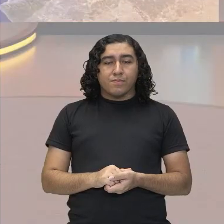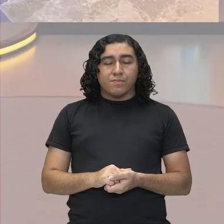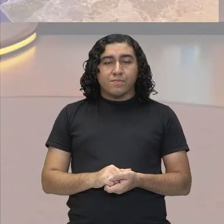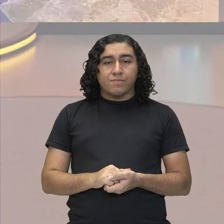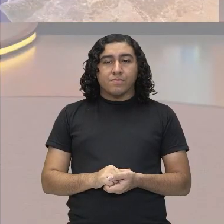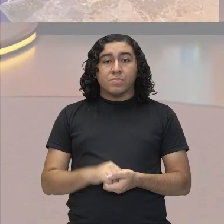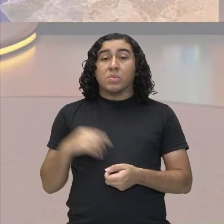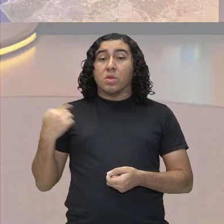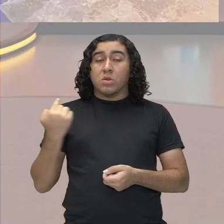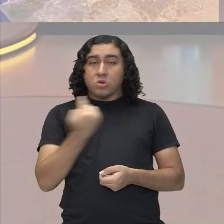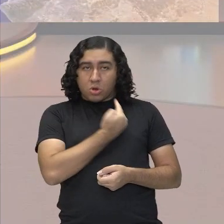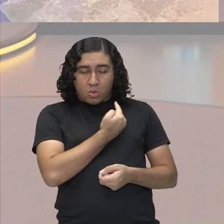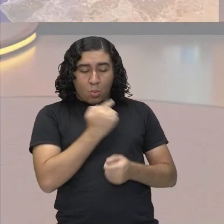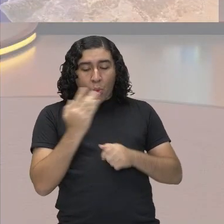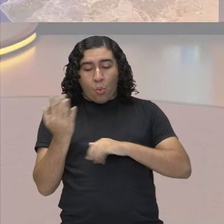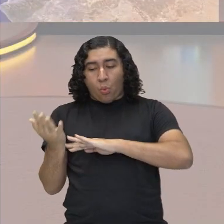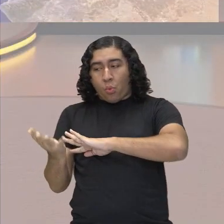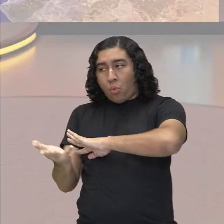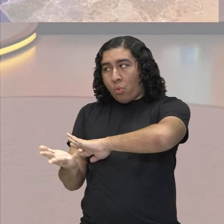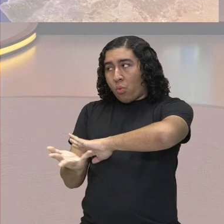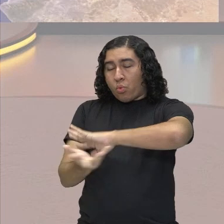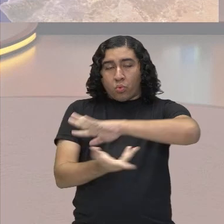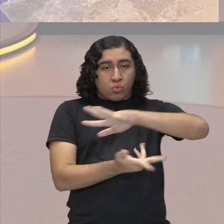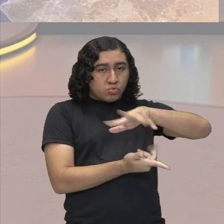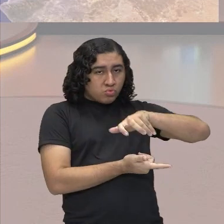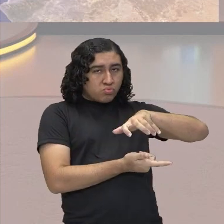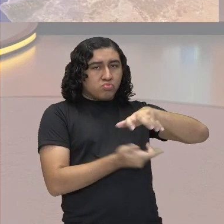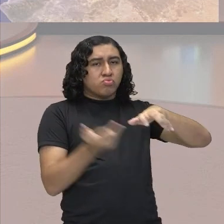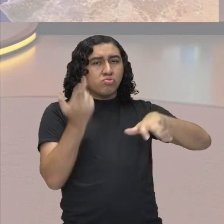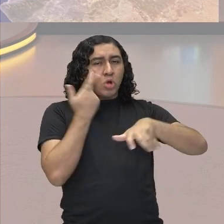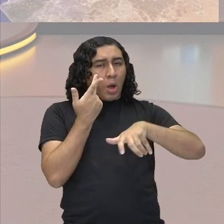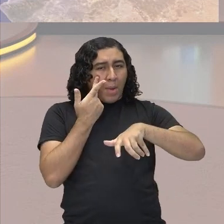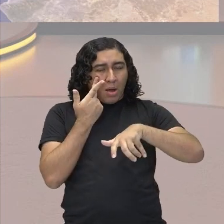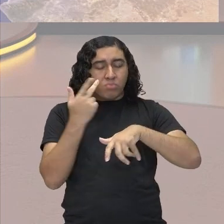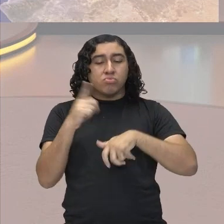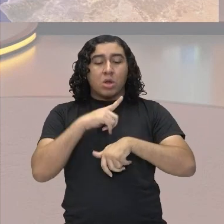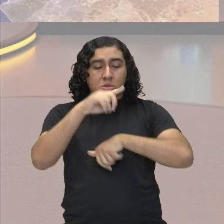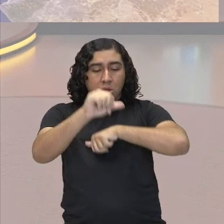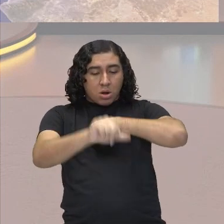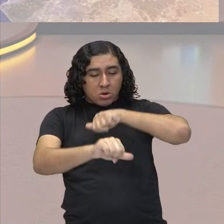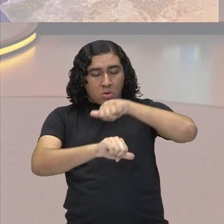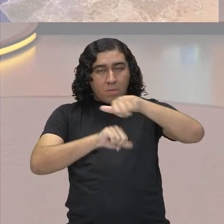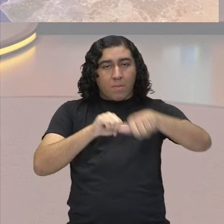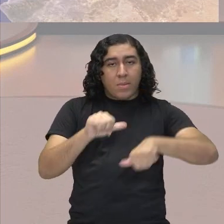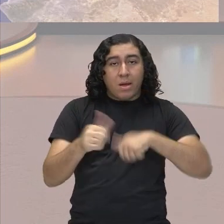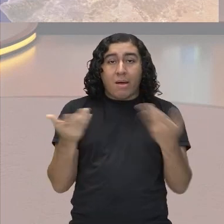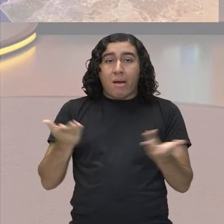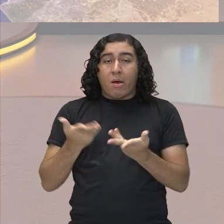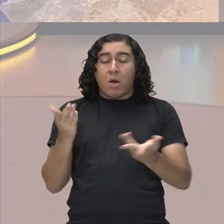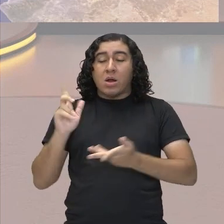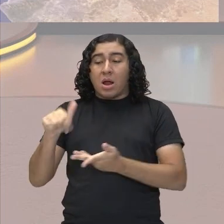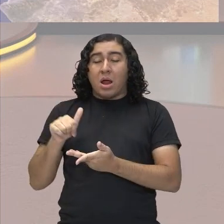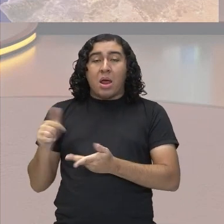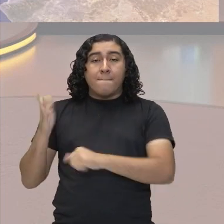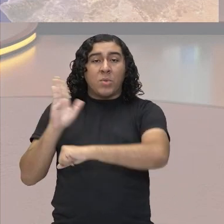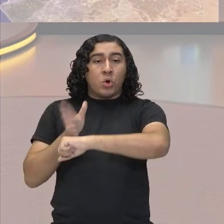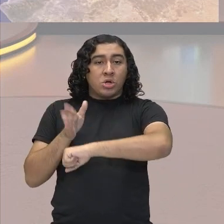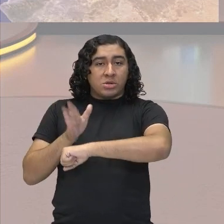mundo sólido, tá? E passamos a essa modernidade líquida. Nós saímos de